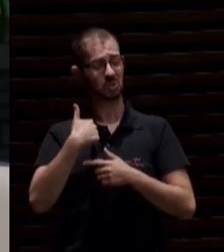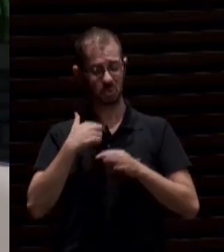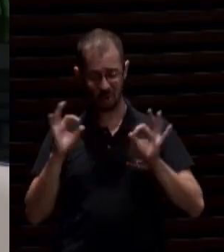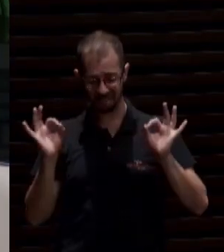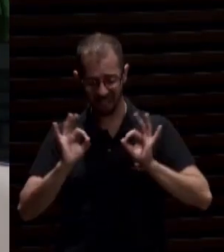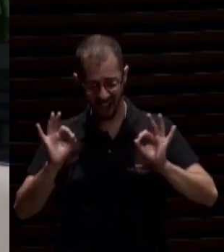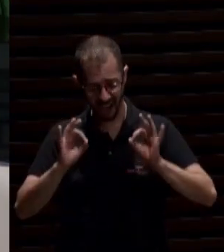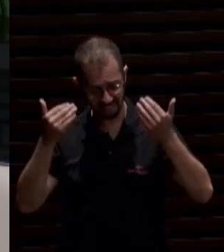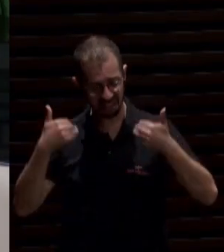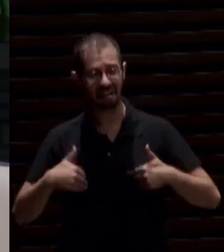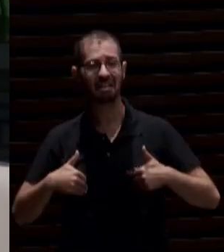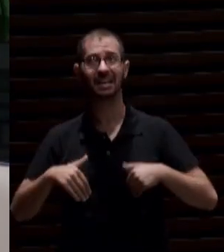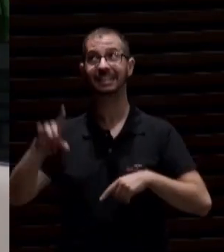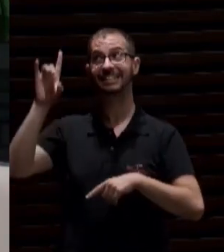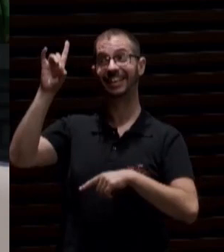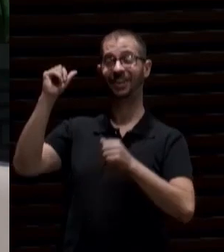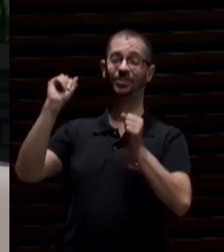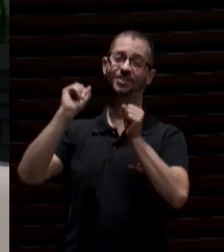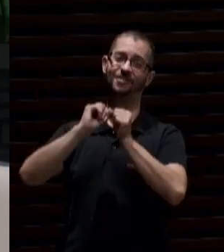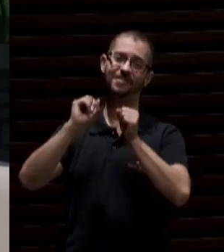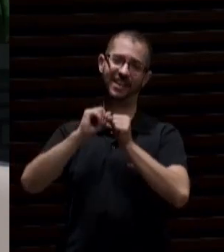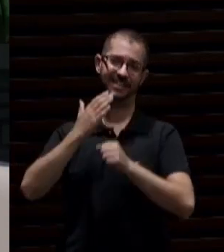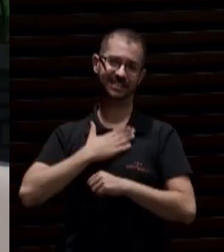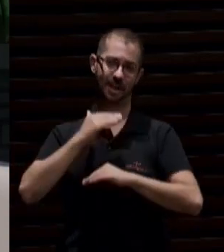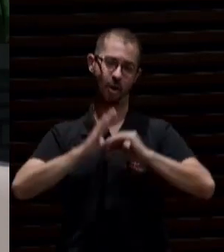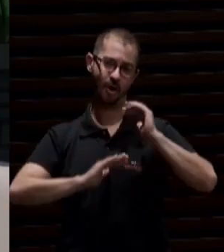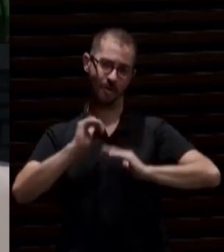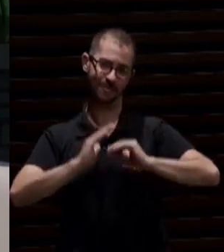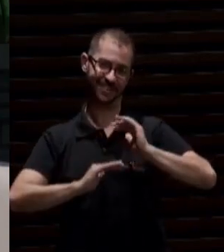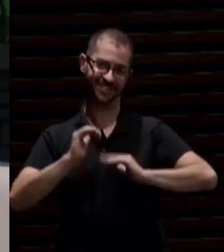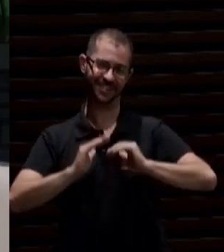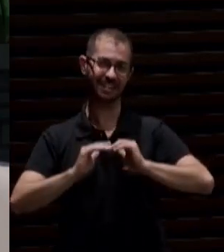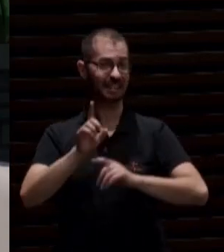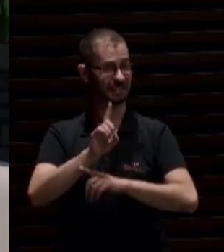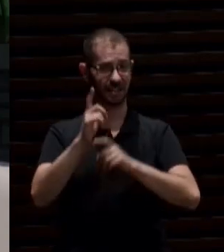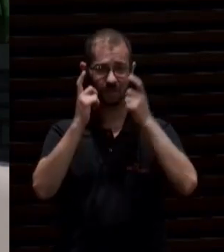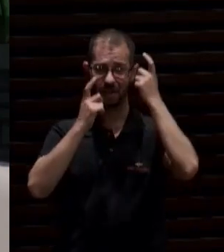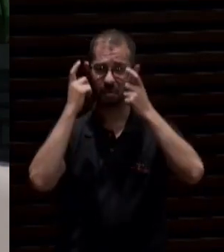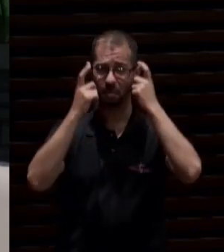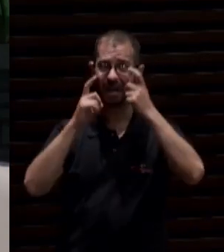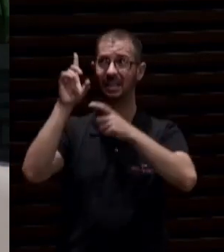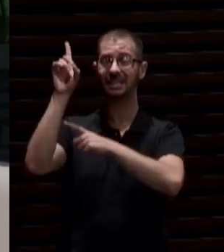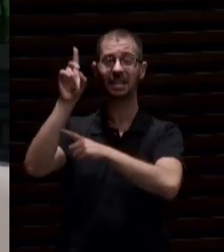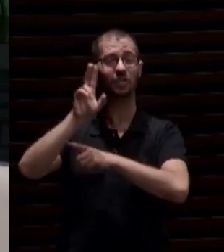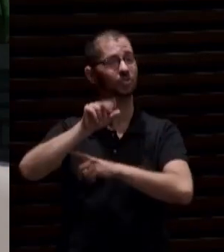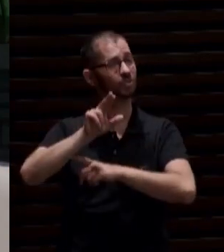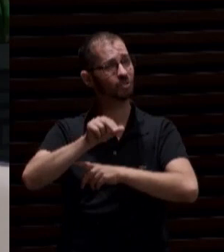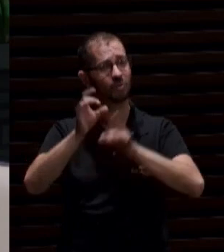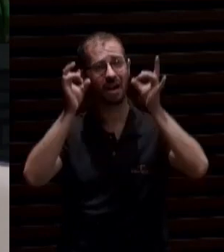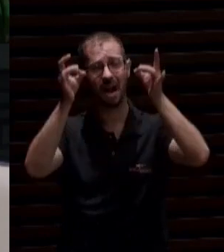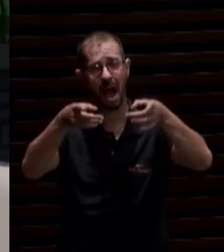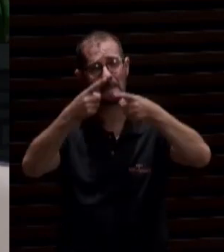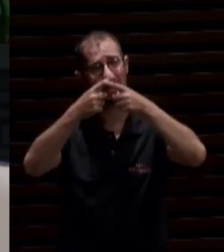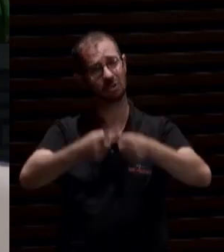mas é porque o Senhor, porém, fez algo. Então, meu irmão, não se preocupe. O Senhor não te abandonou no fundo do poço,